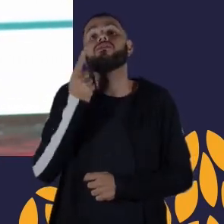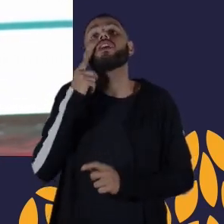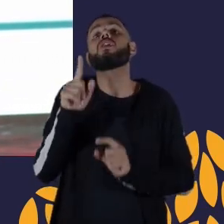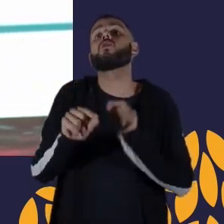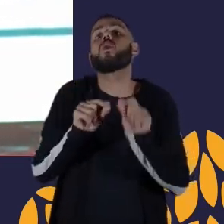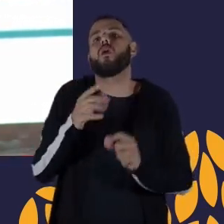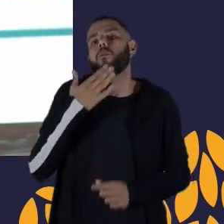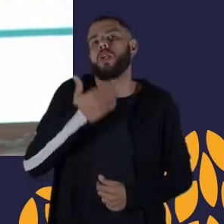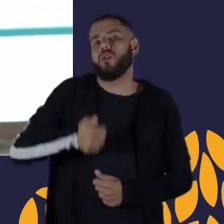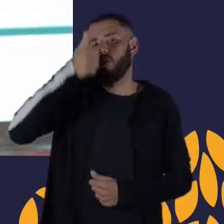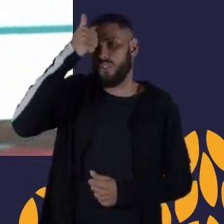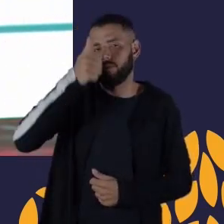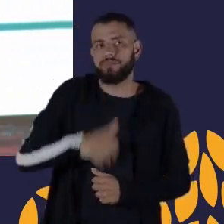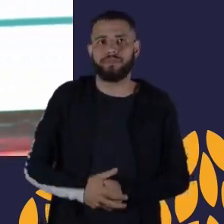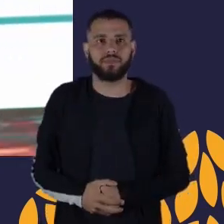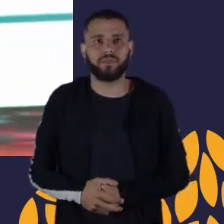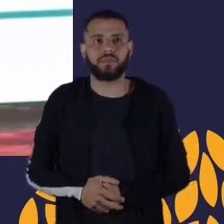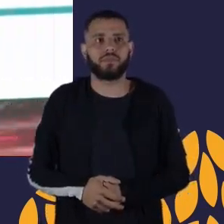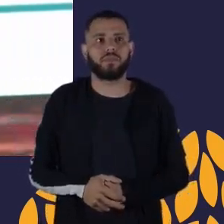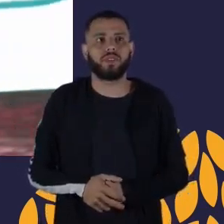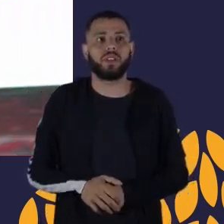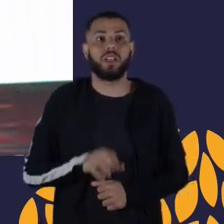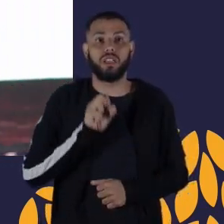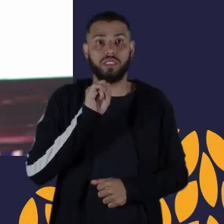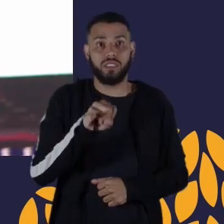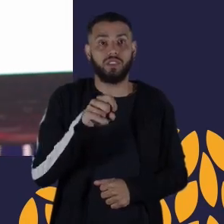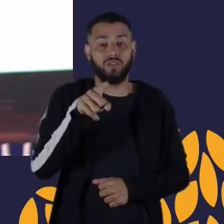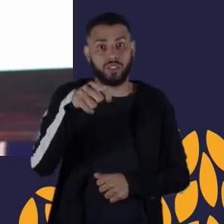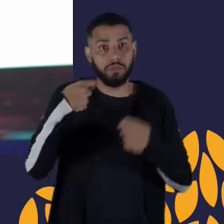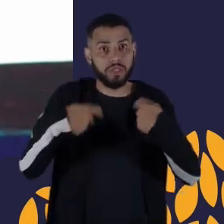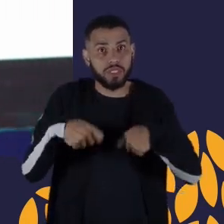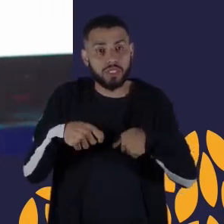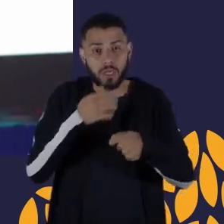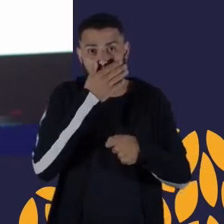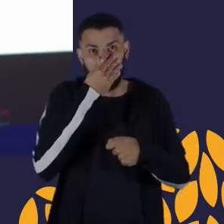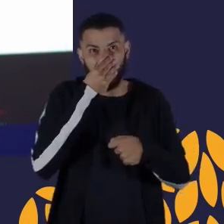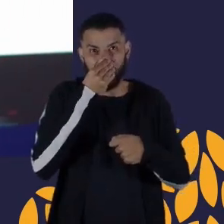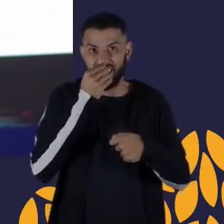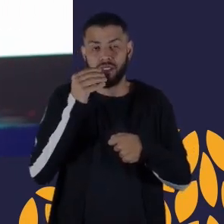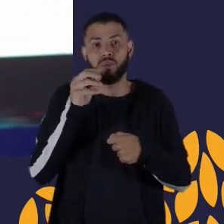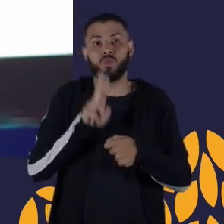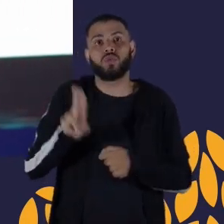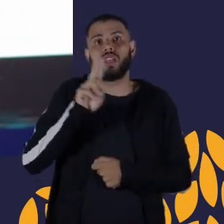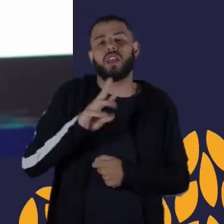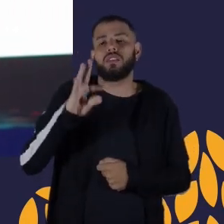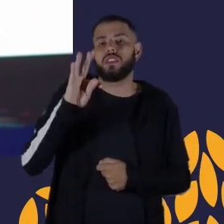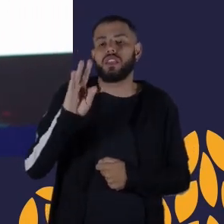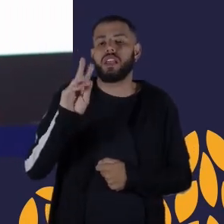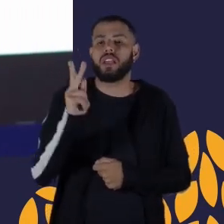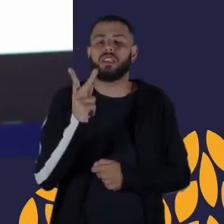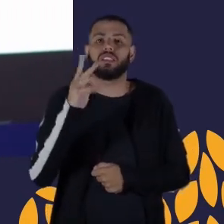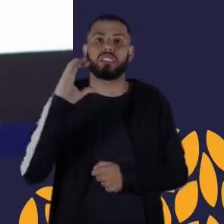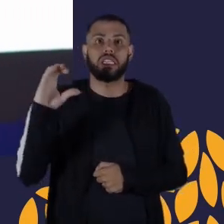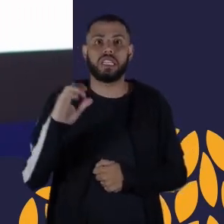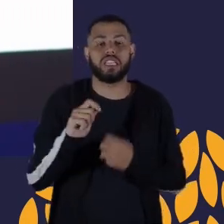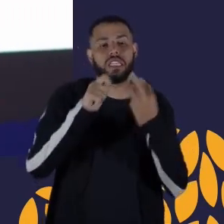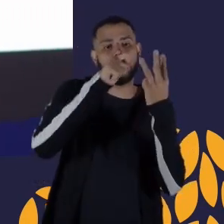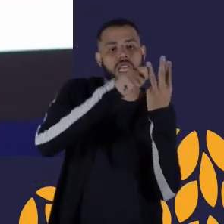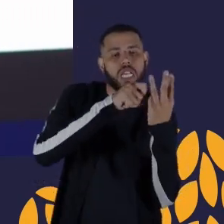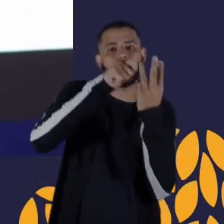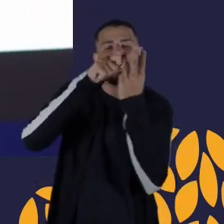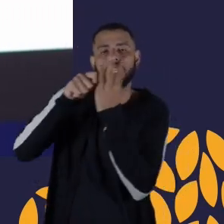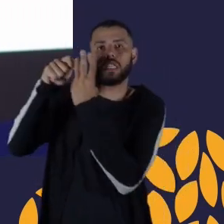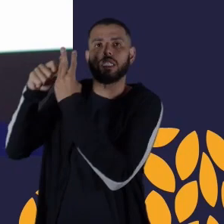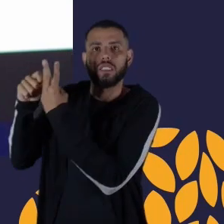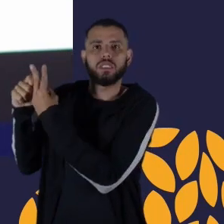Se você tem que fazer washout de canabidiol, de THC, cada 3 meses, porque está mal